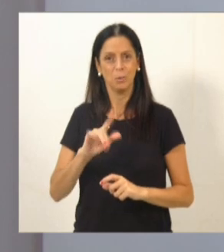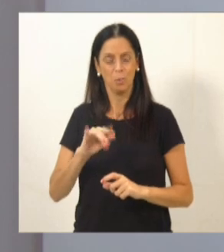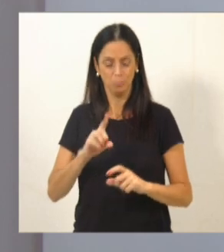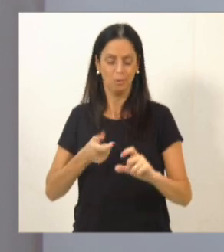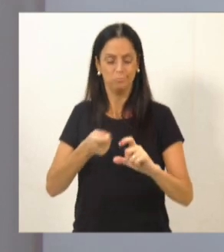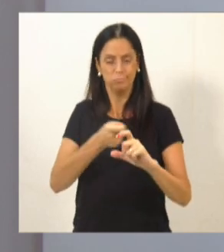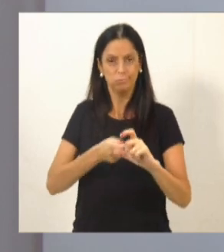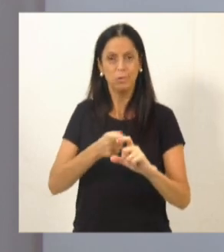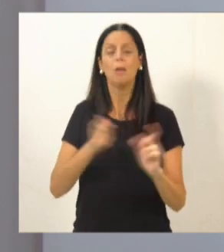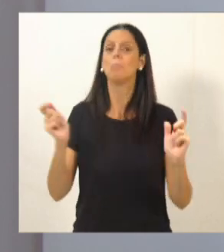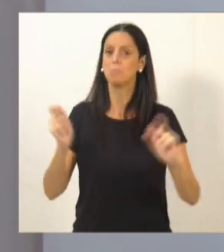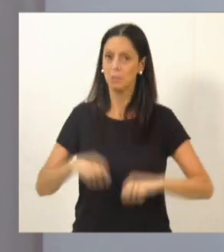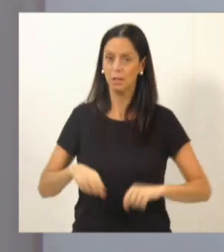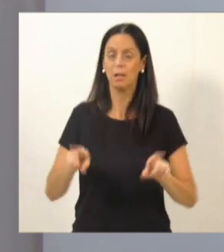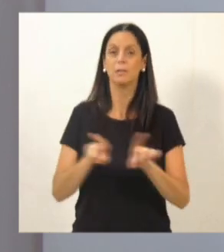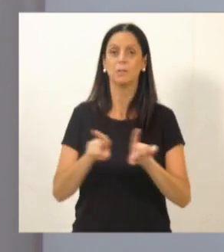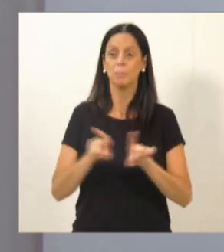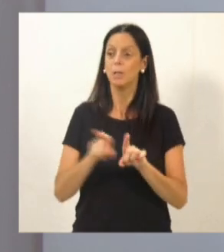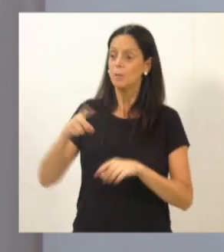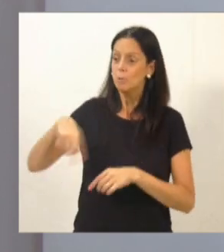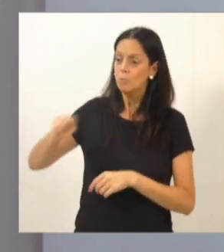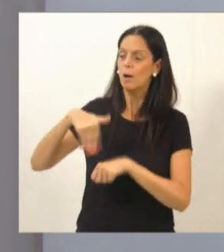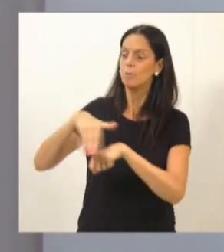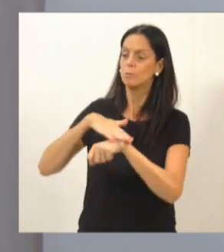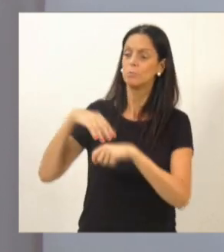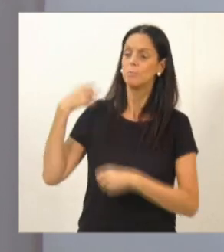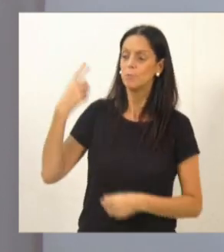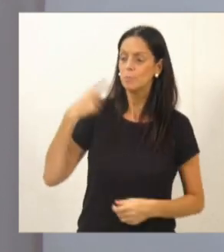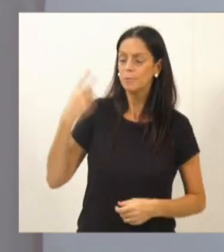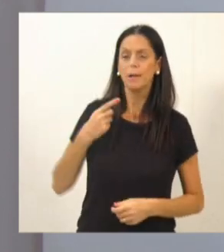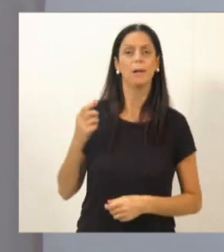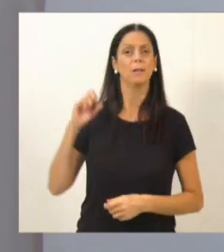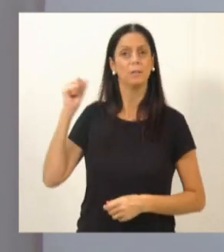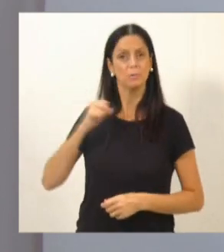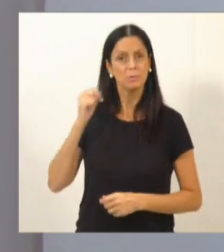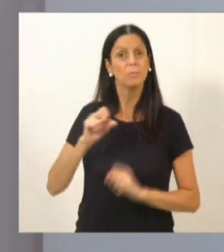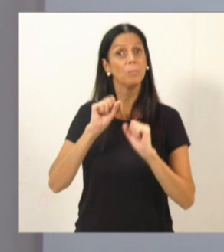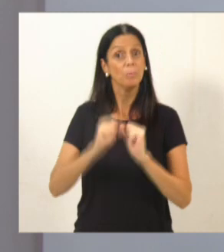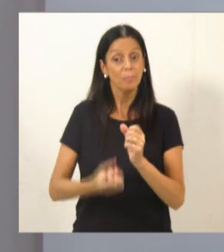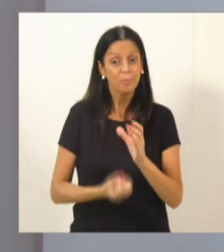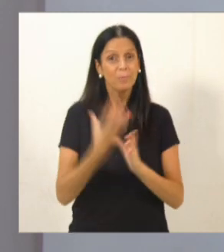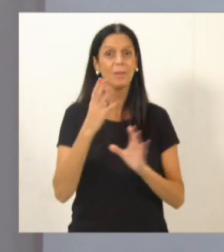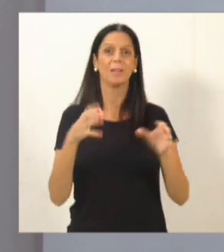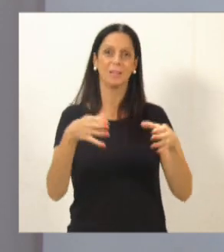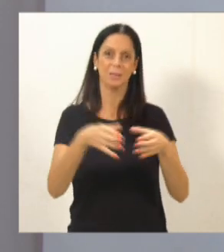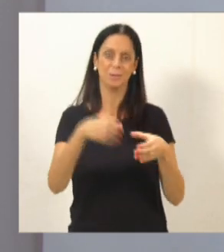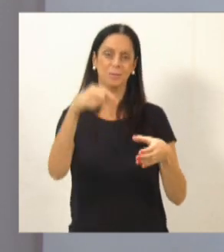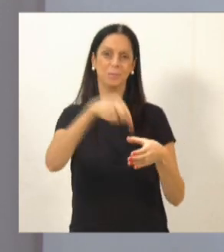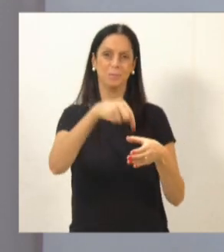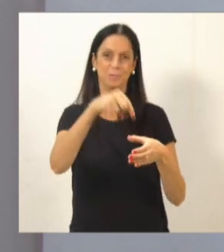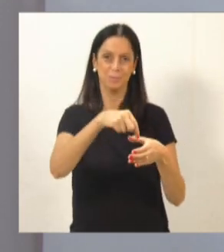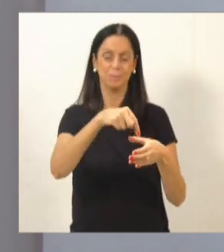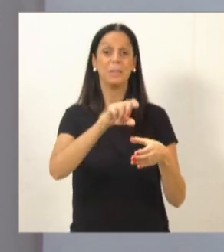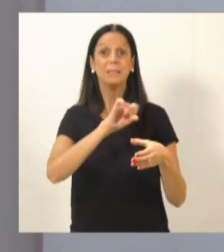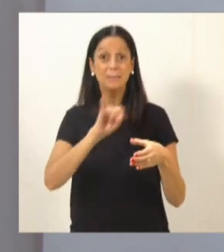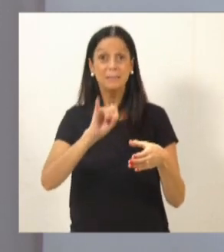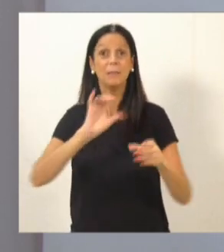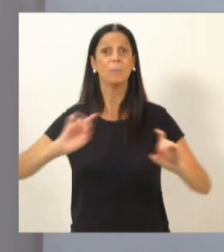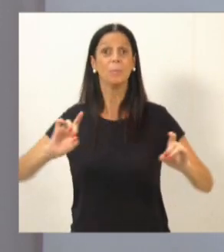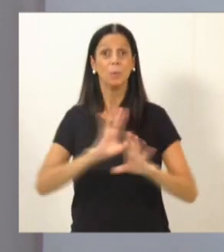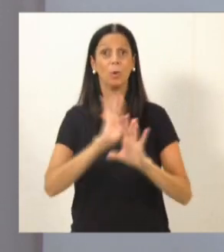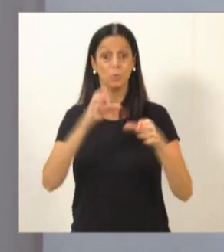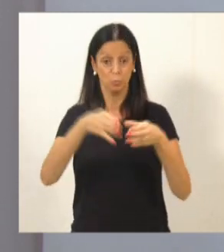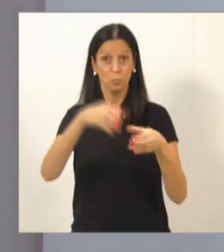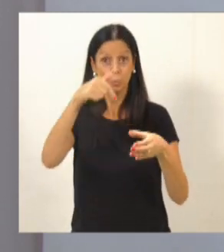falem com seus deputados e senadores para que essa comissão seja instalada. E ela sendo instalada, nós